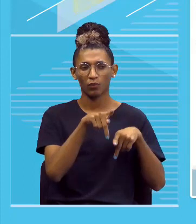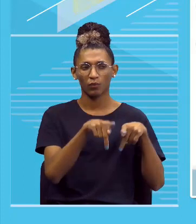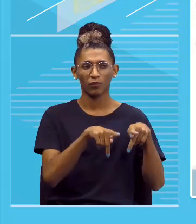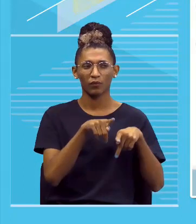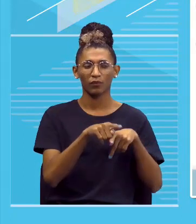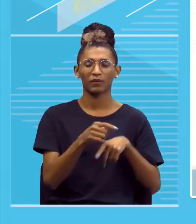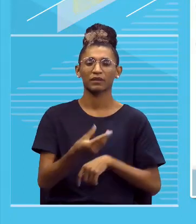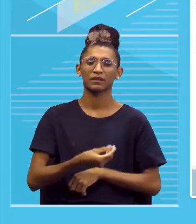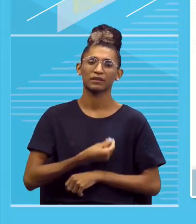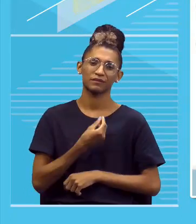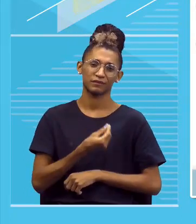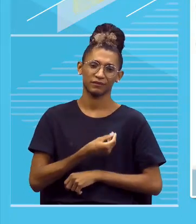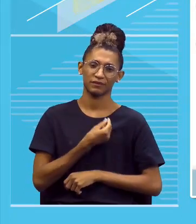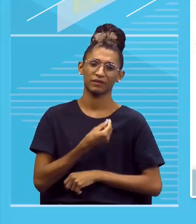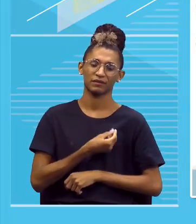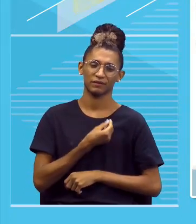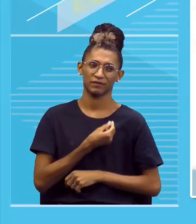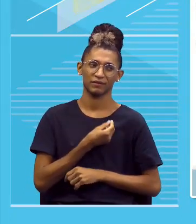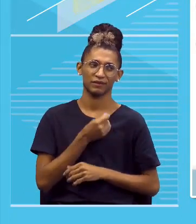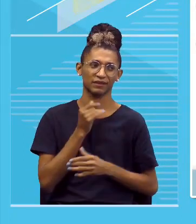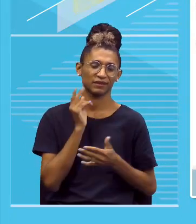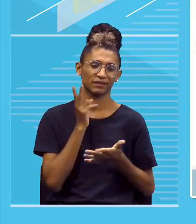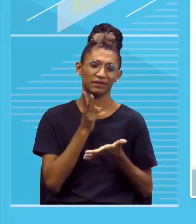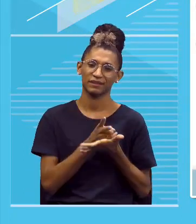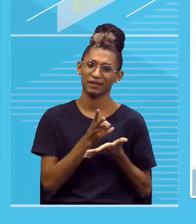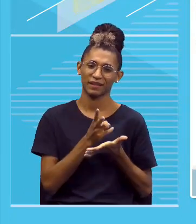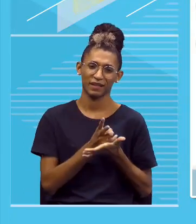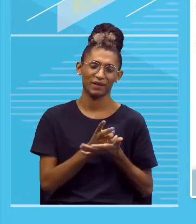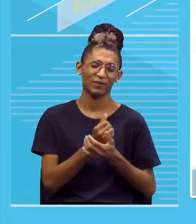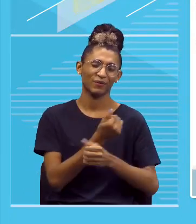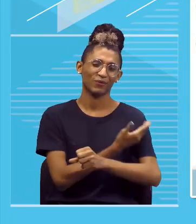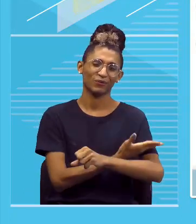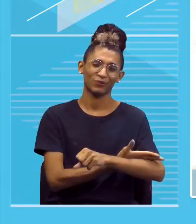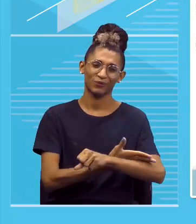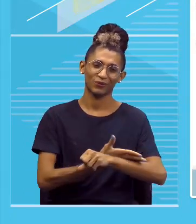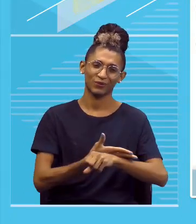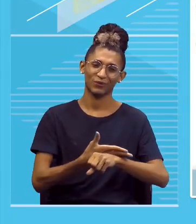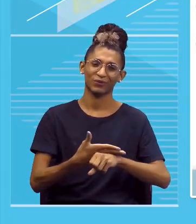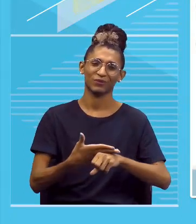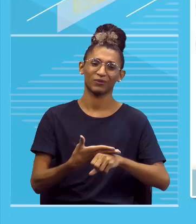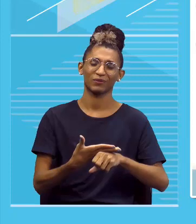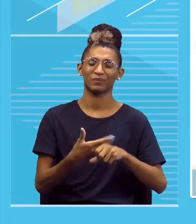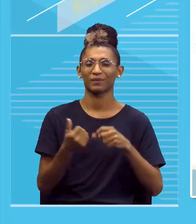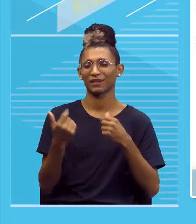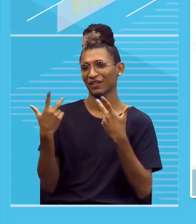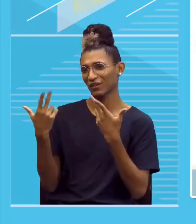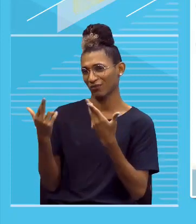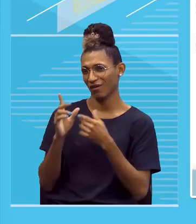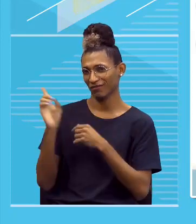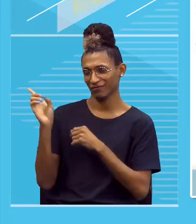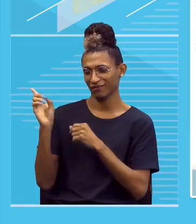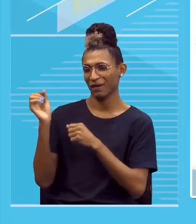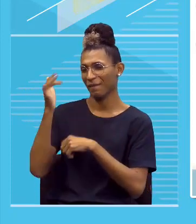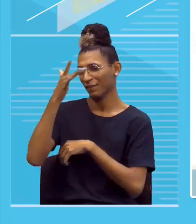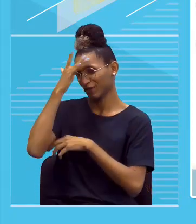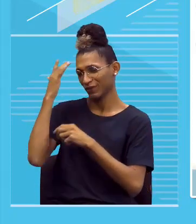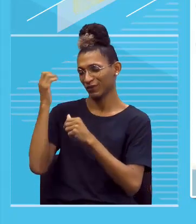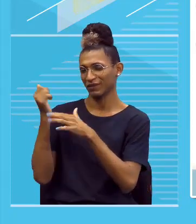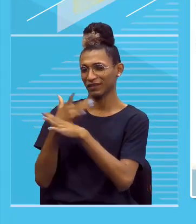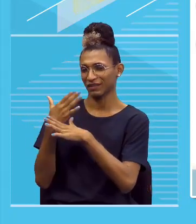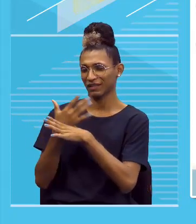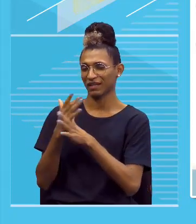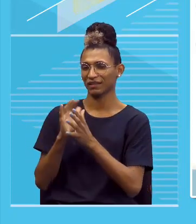que vive cada vez mais o mesmo estilo da cidade com